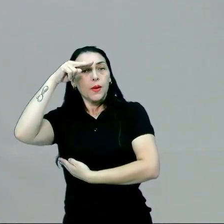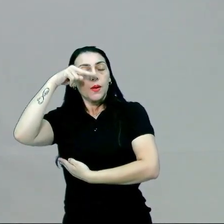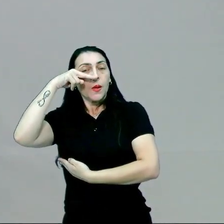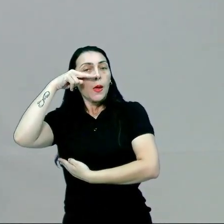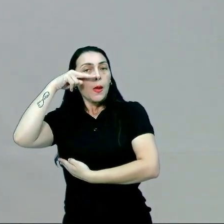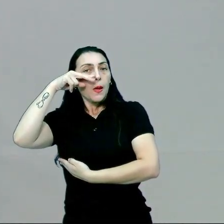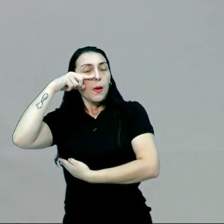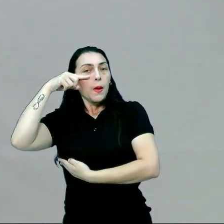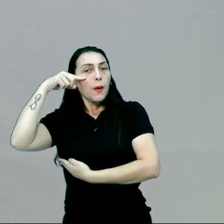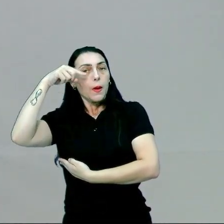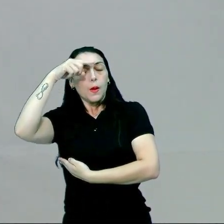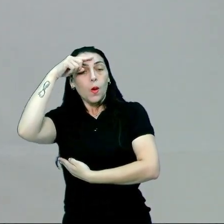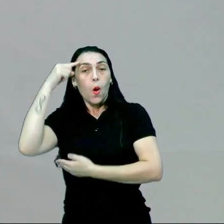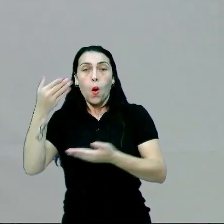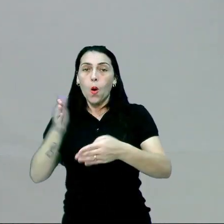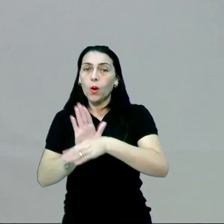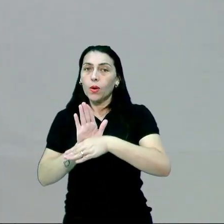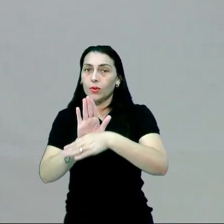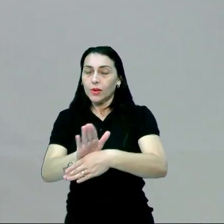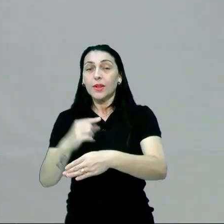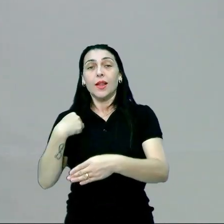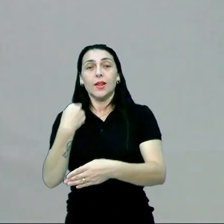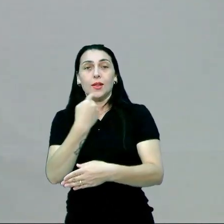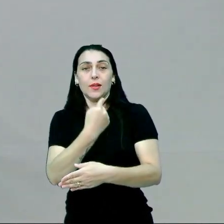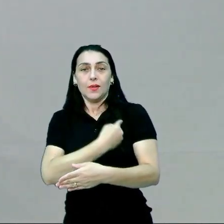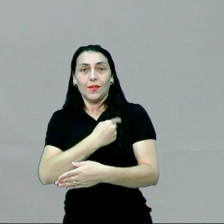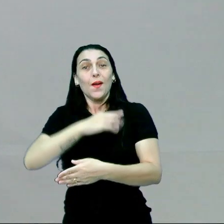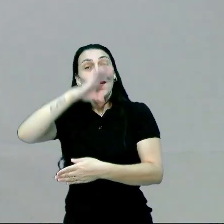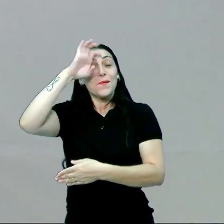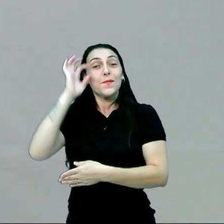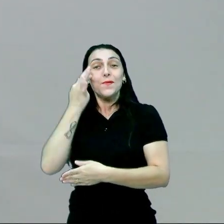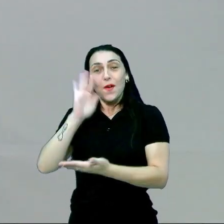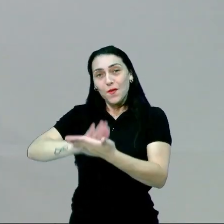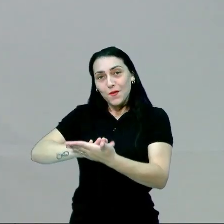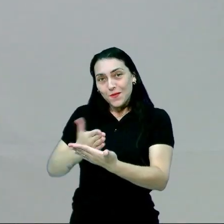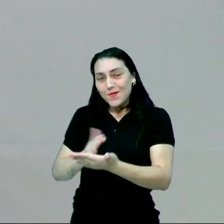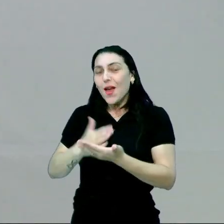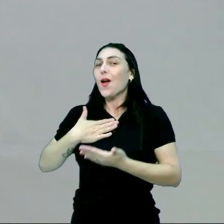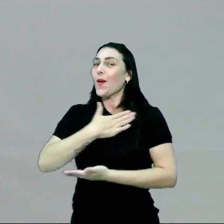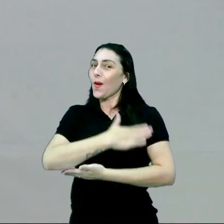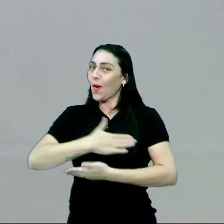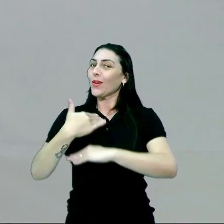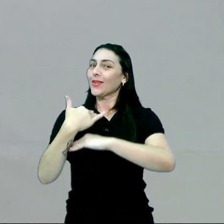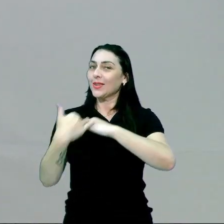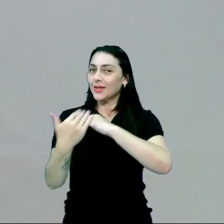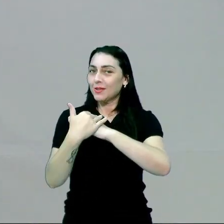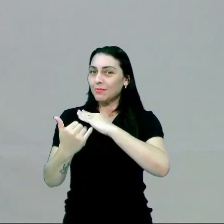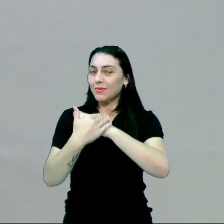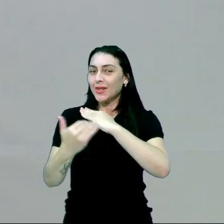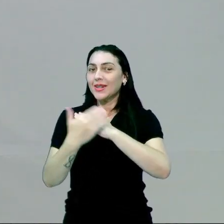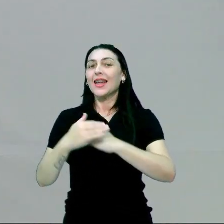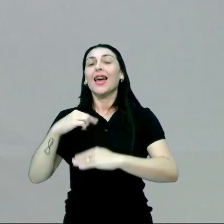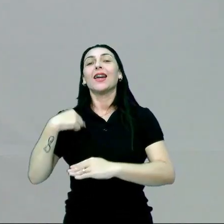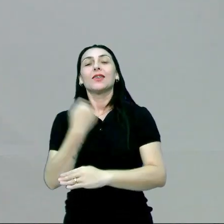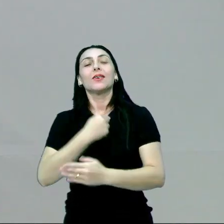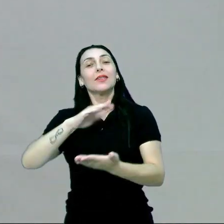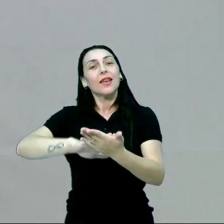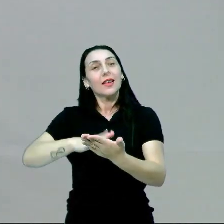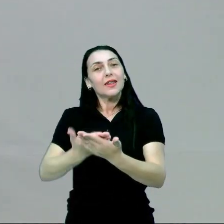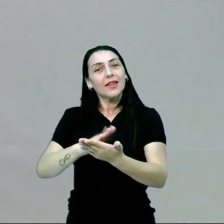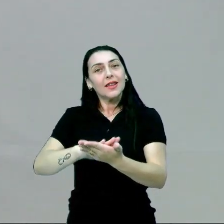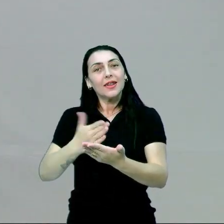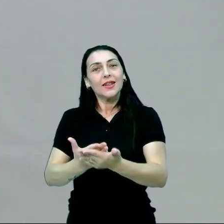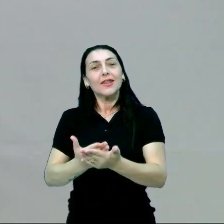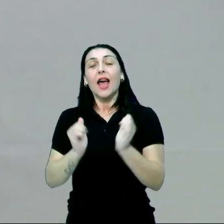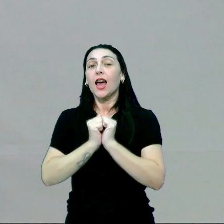estou contando com o auxílio da nossa fofa, é assim que ela gosta de ser chamada, ela é a nossa intérprete que